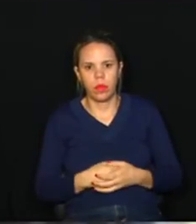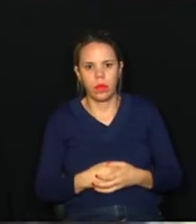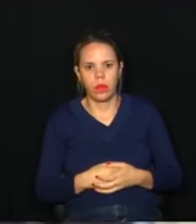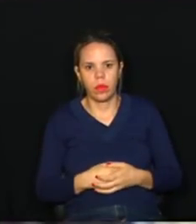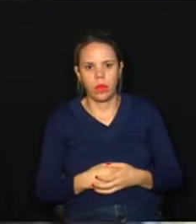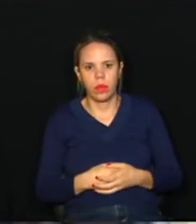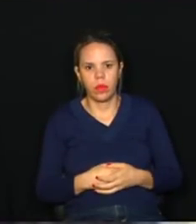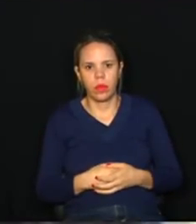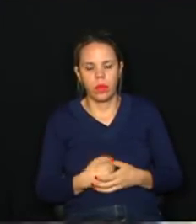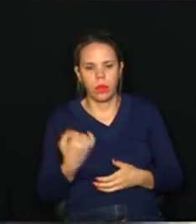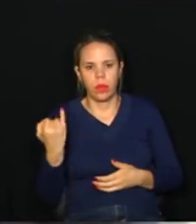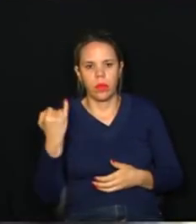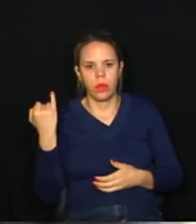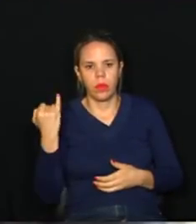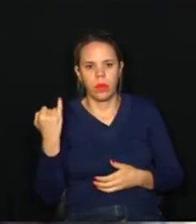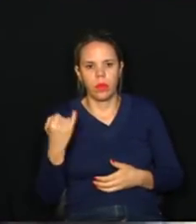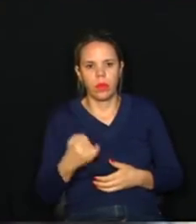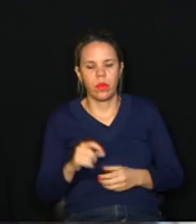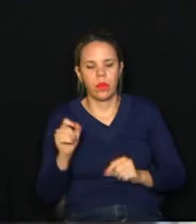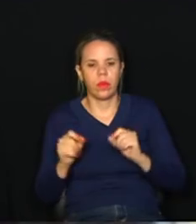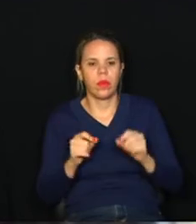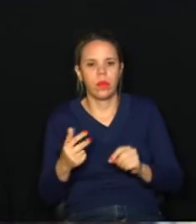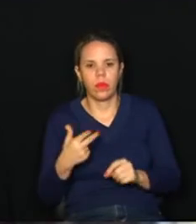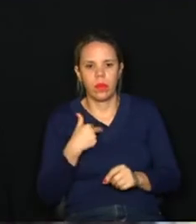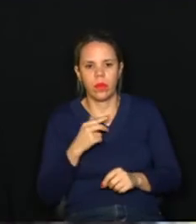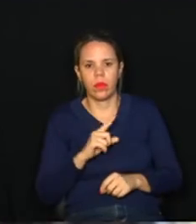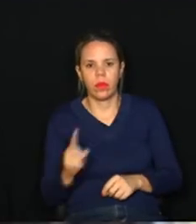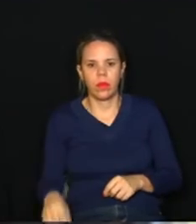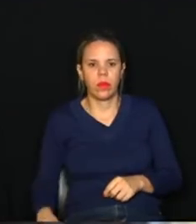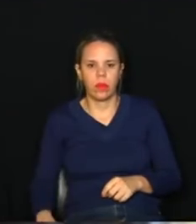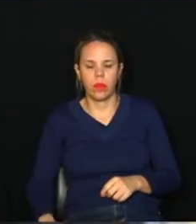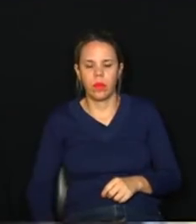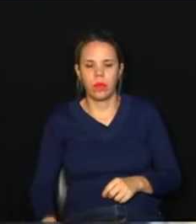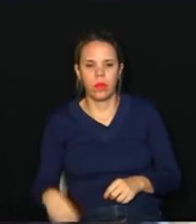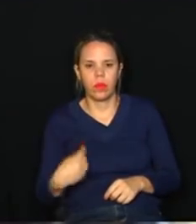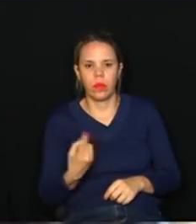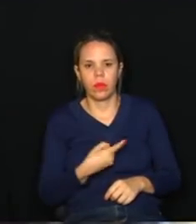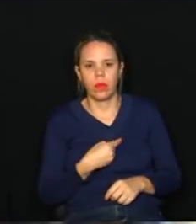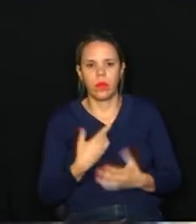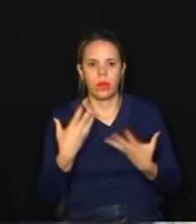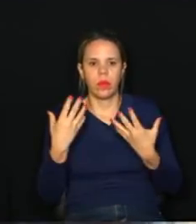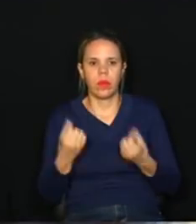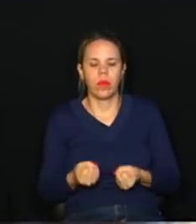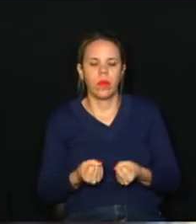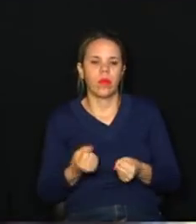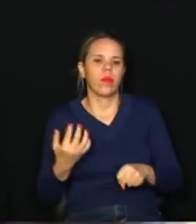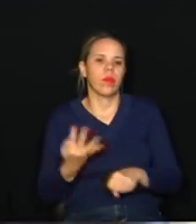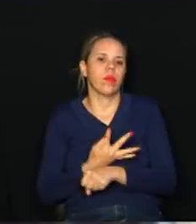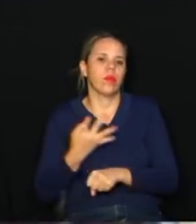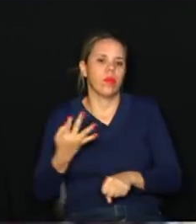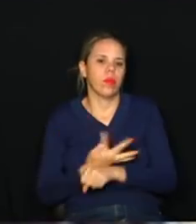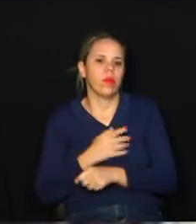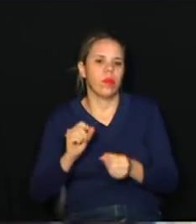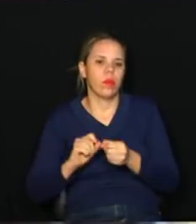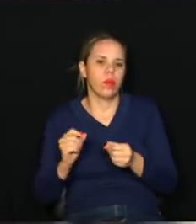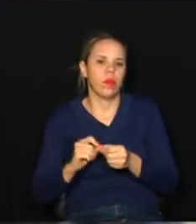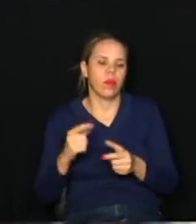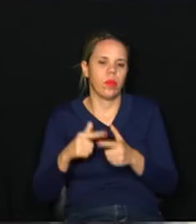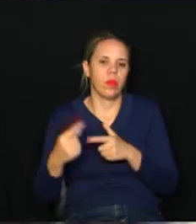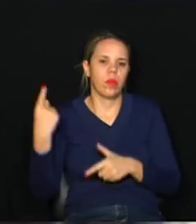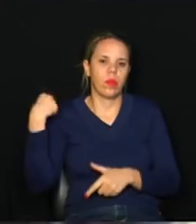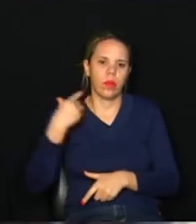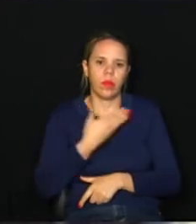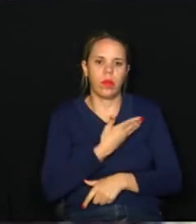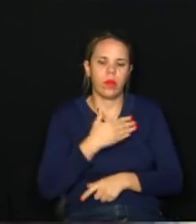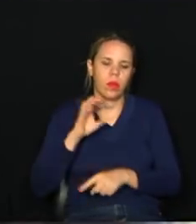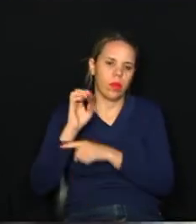e importante. O que não dá é para a gente engolir o que foi feito no estado de